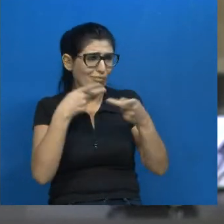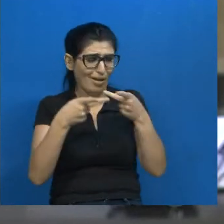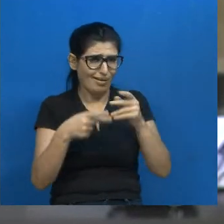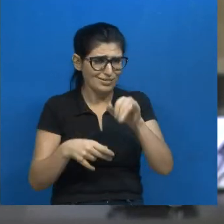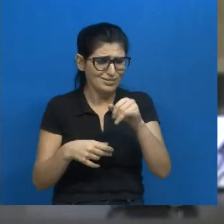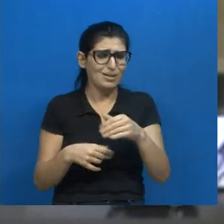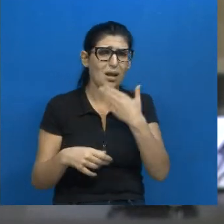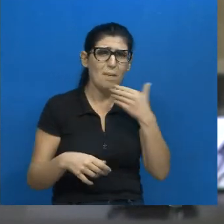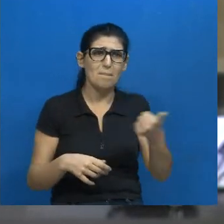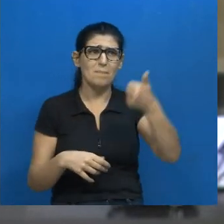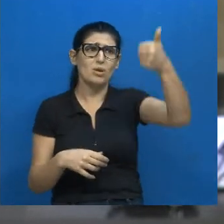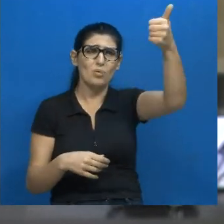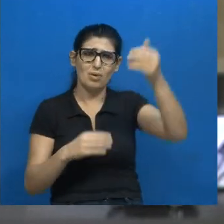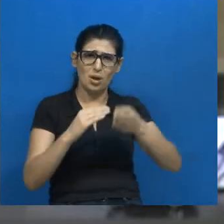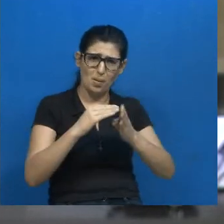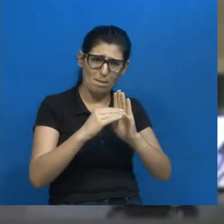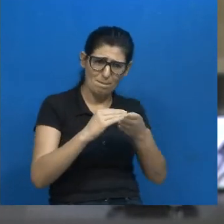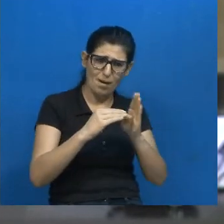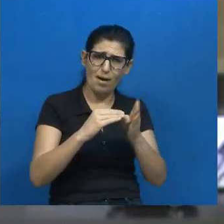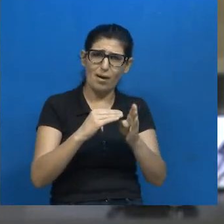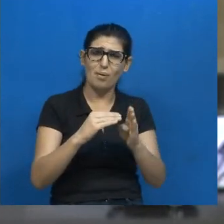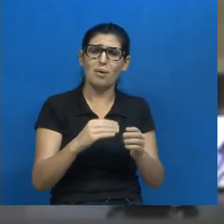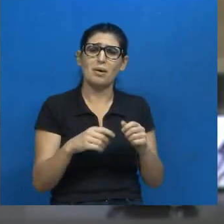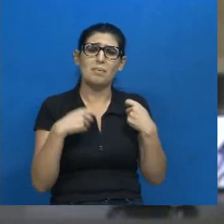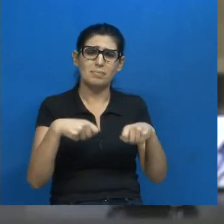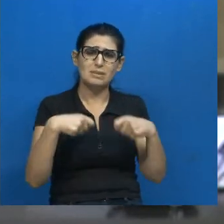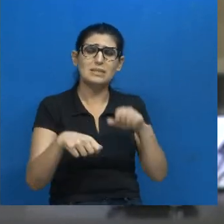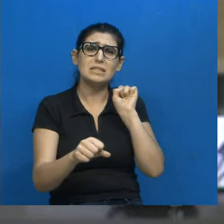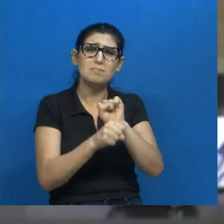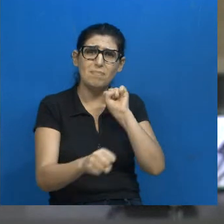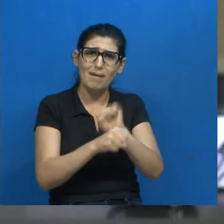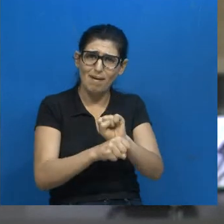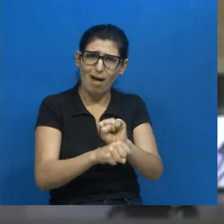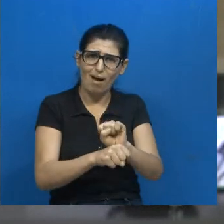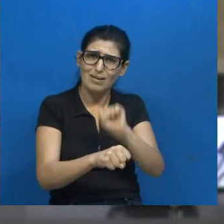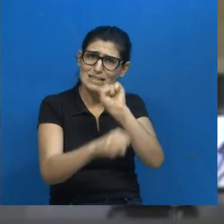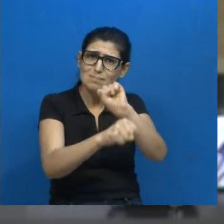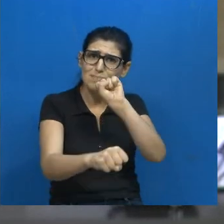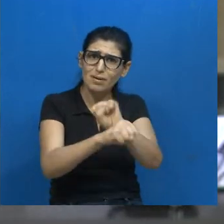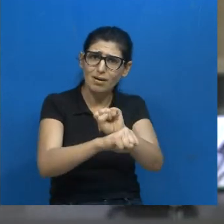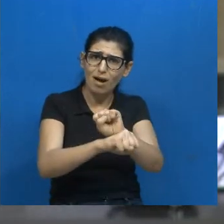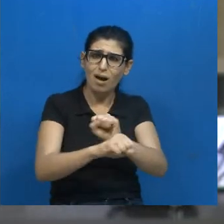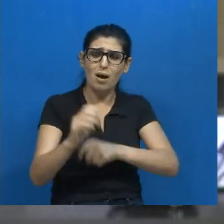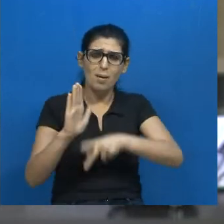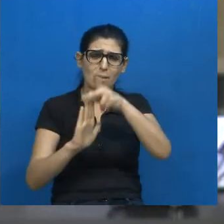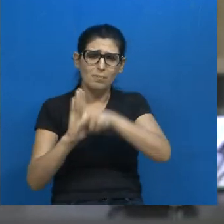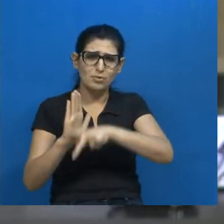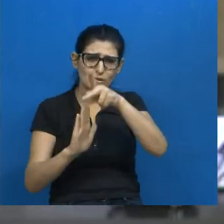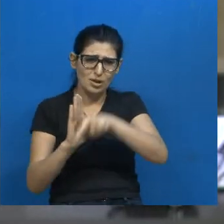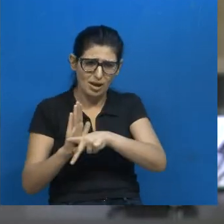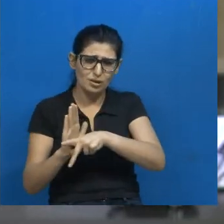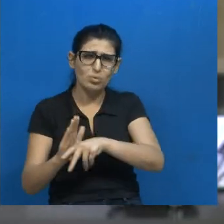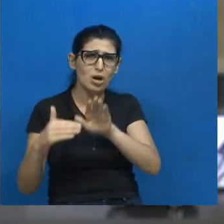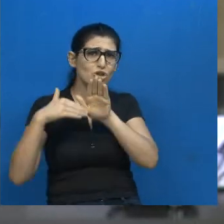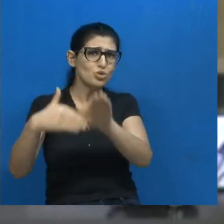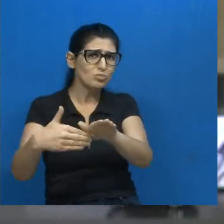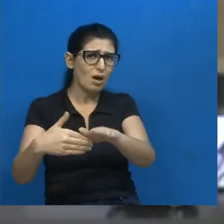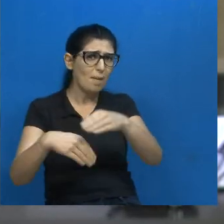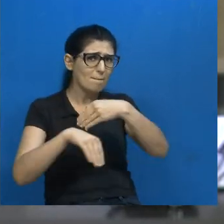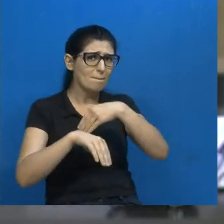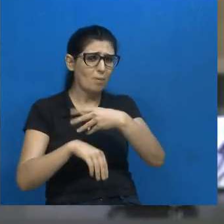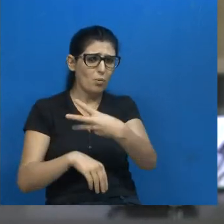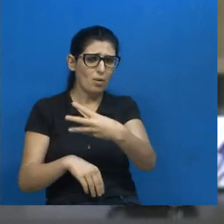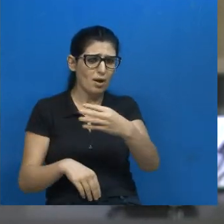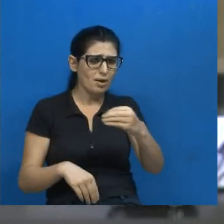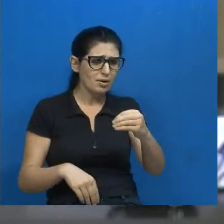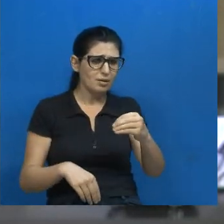a melhoria lá está atrelada a gente terminar esse estudo que atende mais de 40% desses usuários